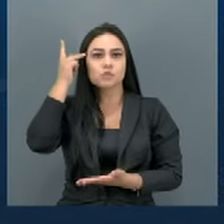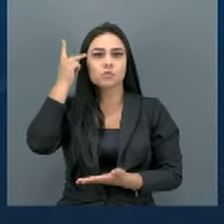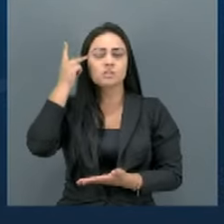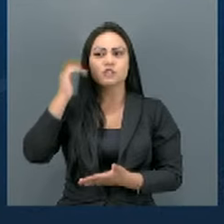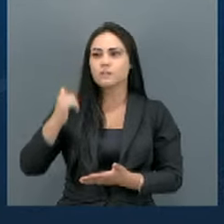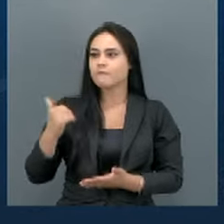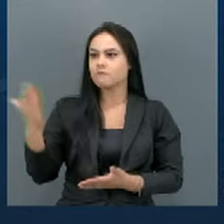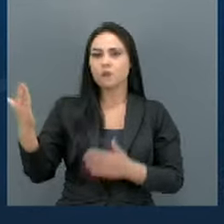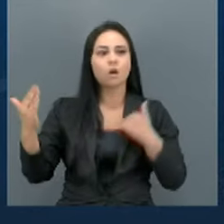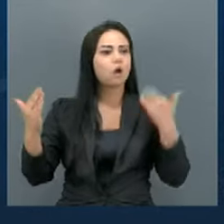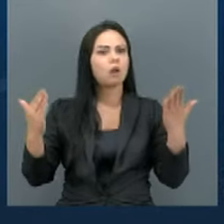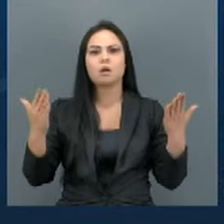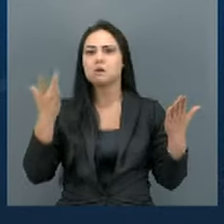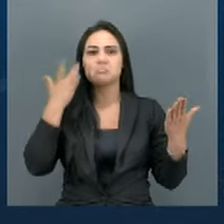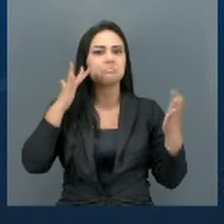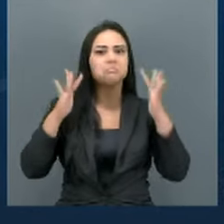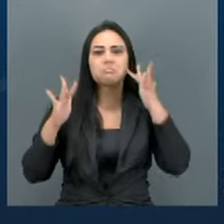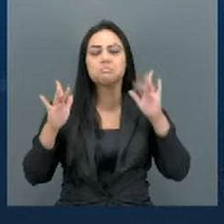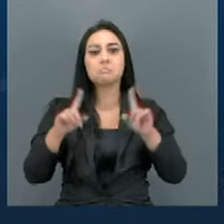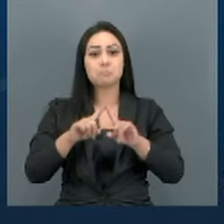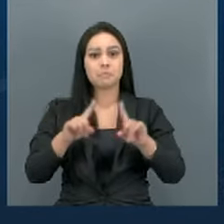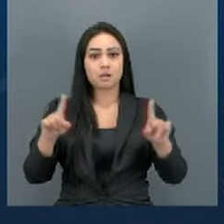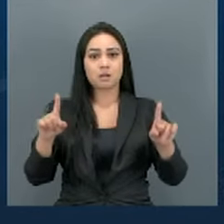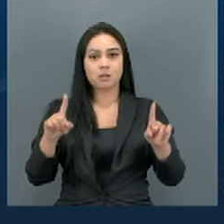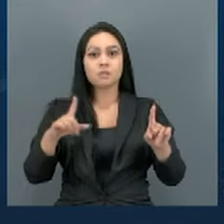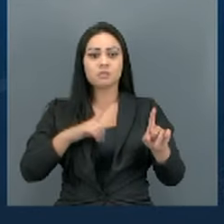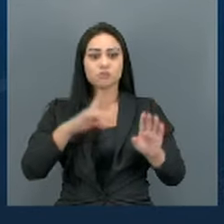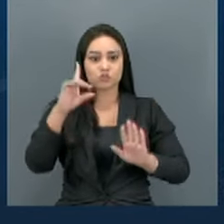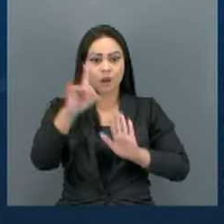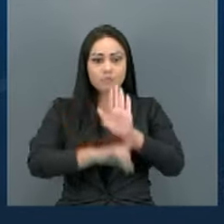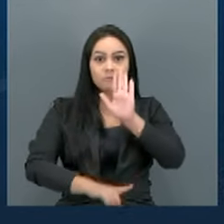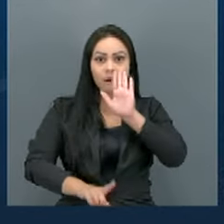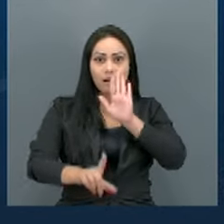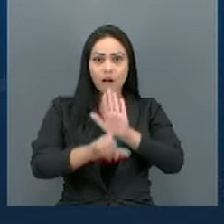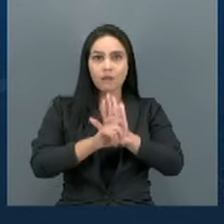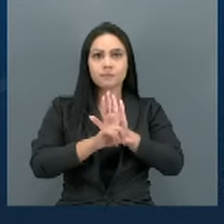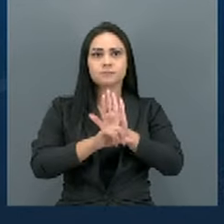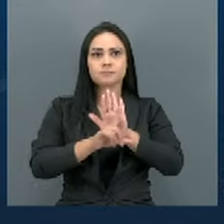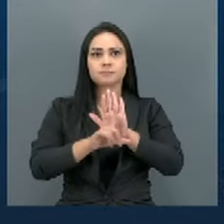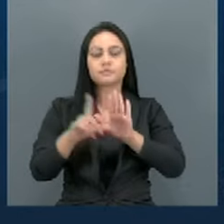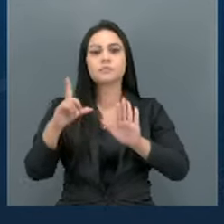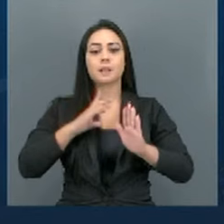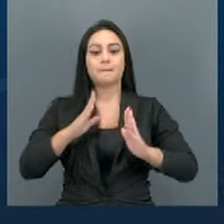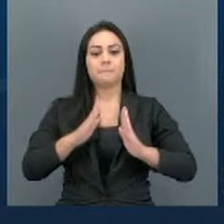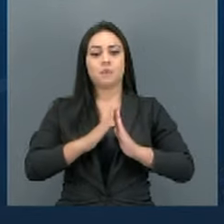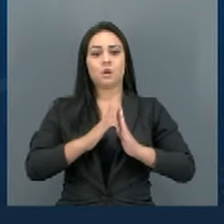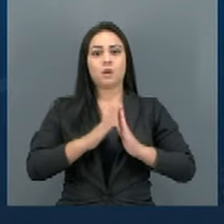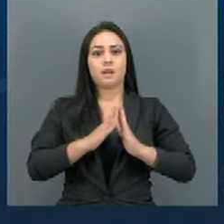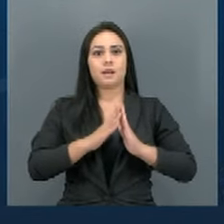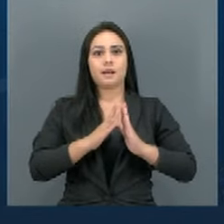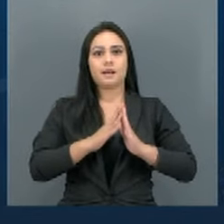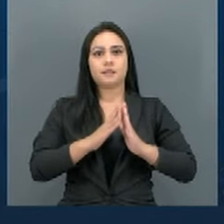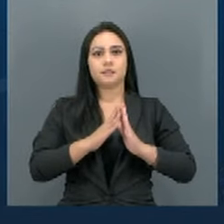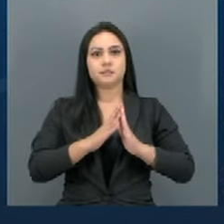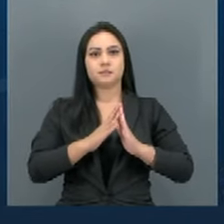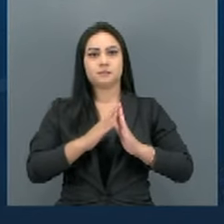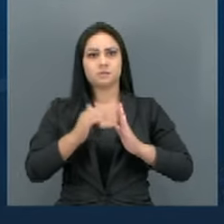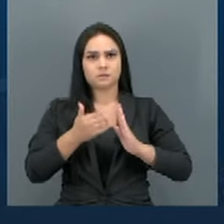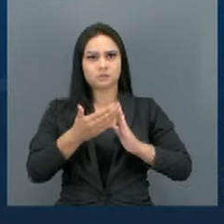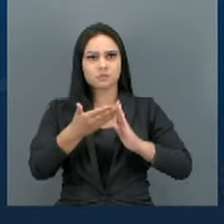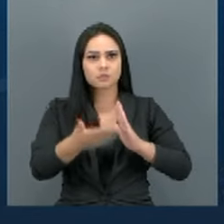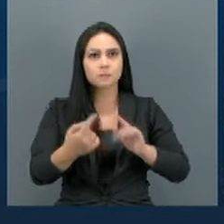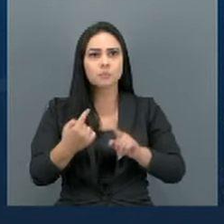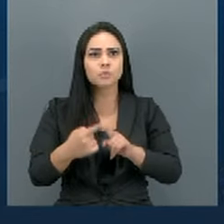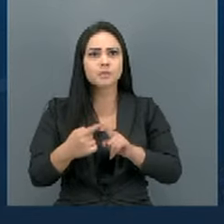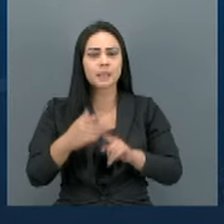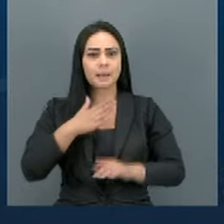sabem. Mas o que dá o direito, se a gente for por lei, onde nós temos que morar é numa casa de palha feita de algodoeiro. Porque